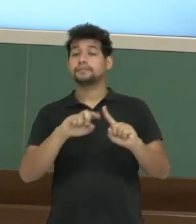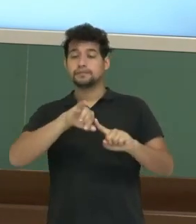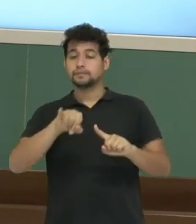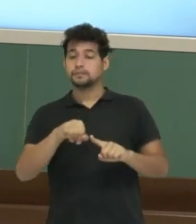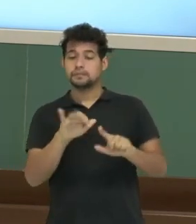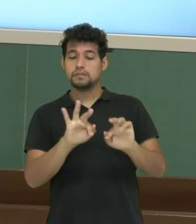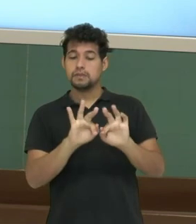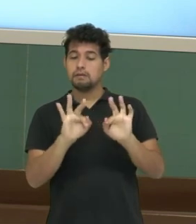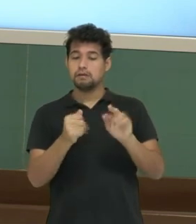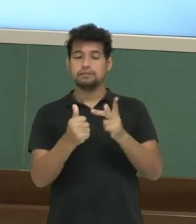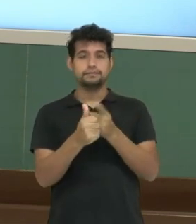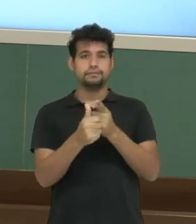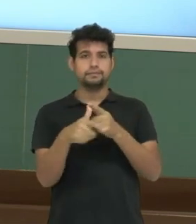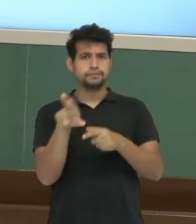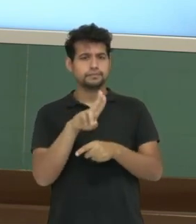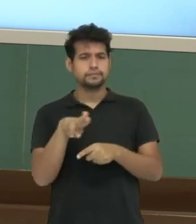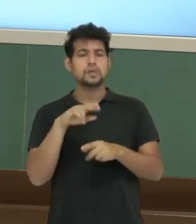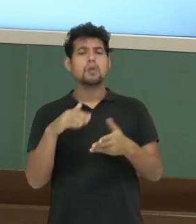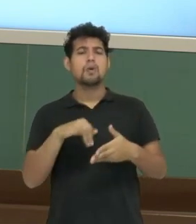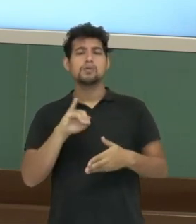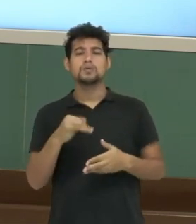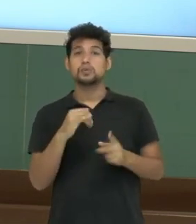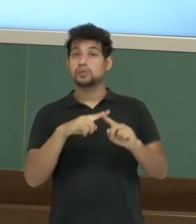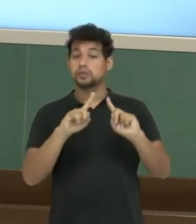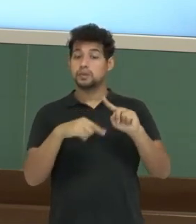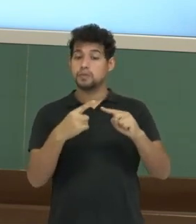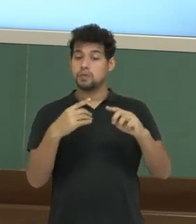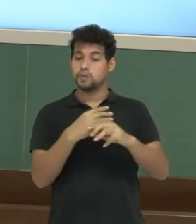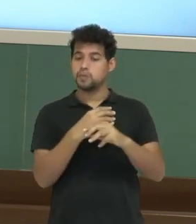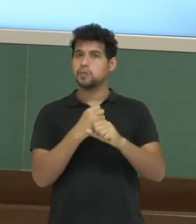simples, primeiro você determina o juro para depois o montante.